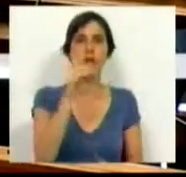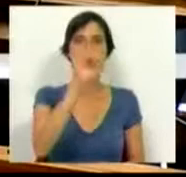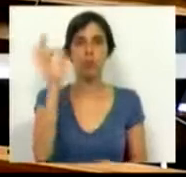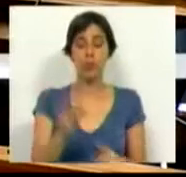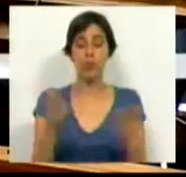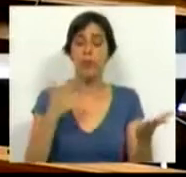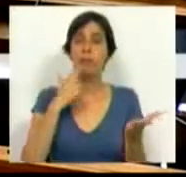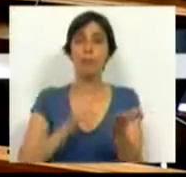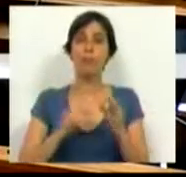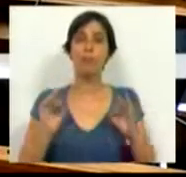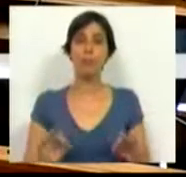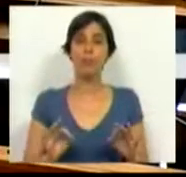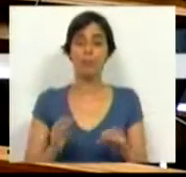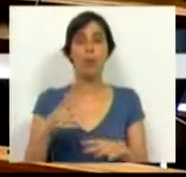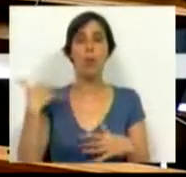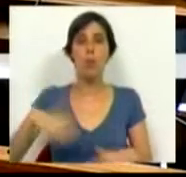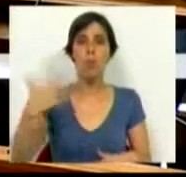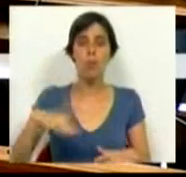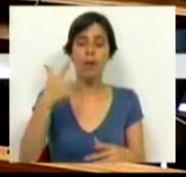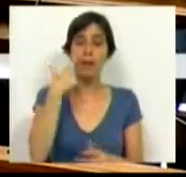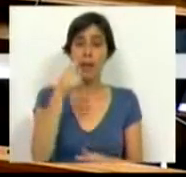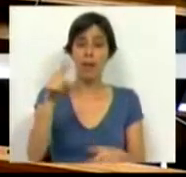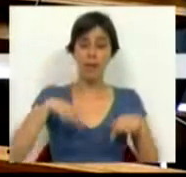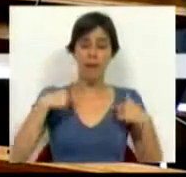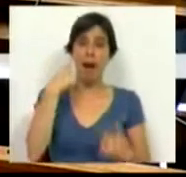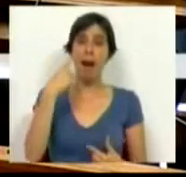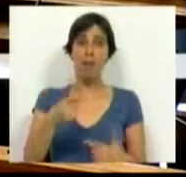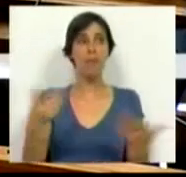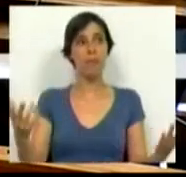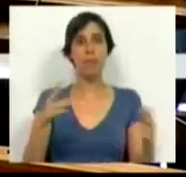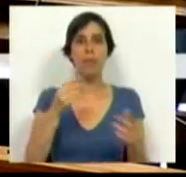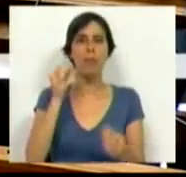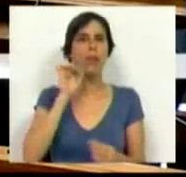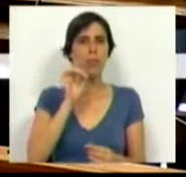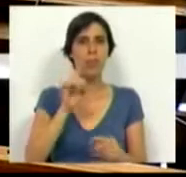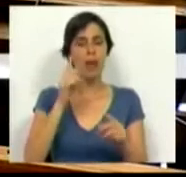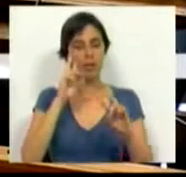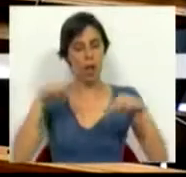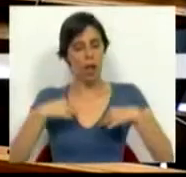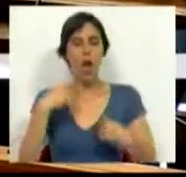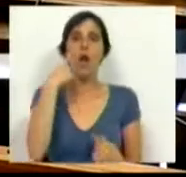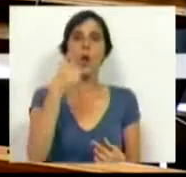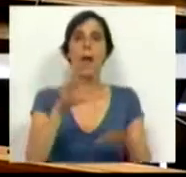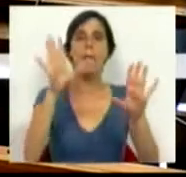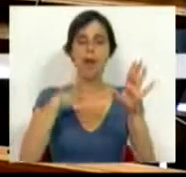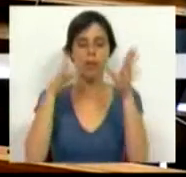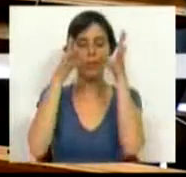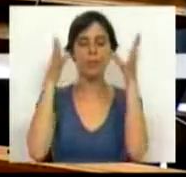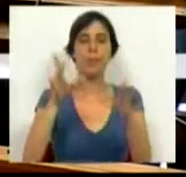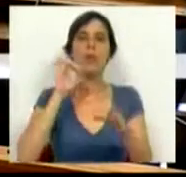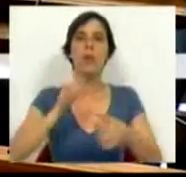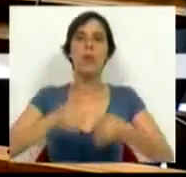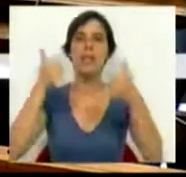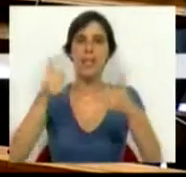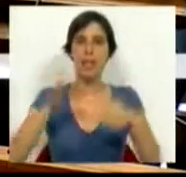2%. De facto, é obra, e ter reconhecido isso é algo muito importante. Mas concentremos-nos no essencial,